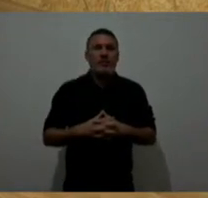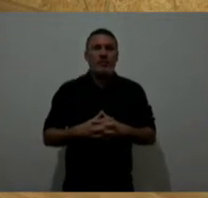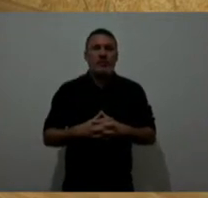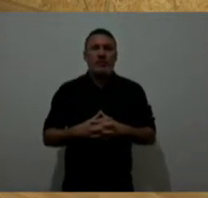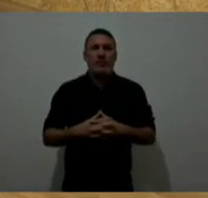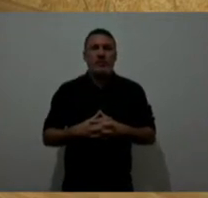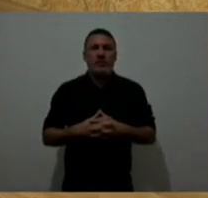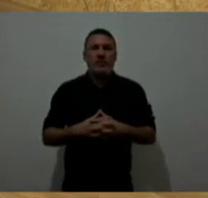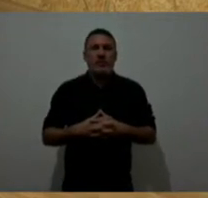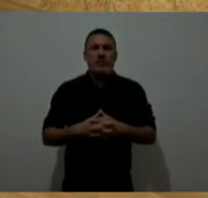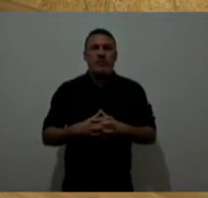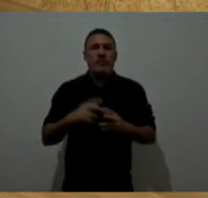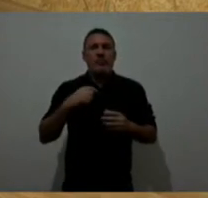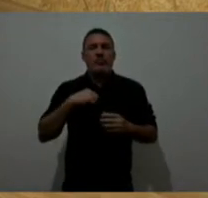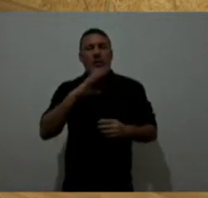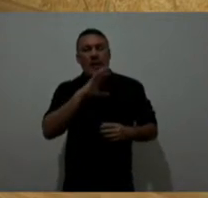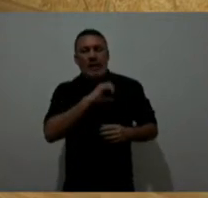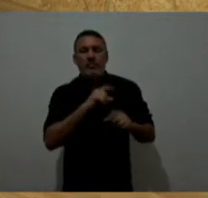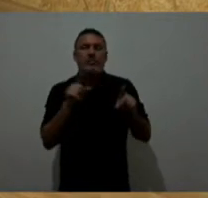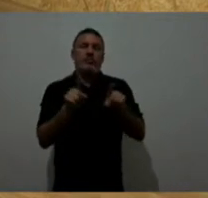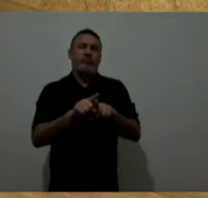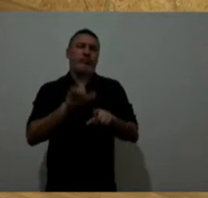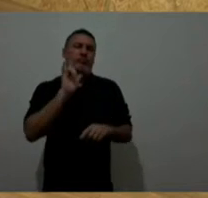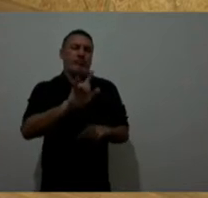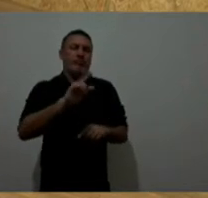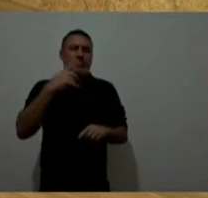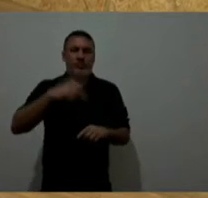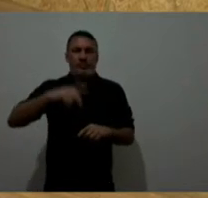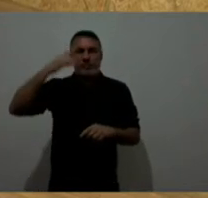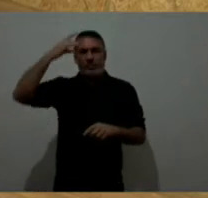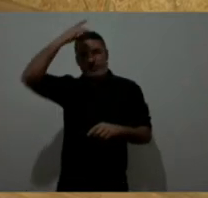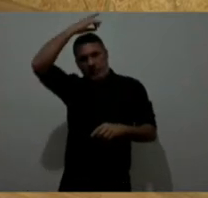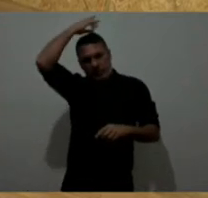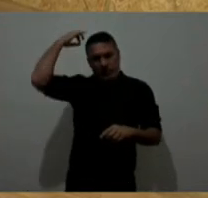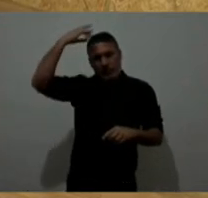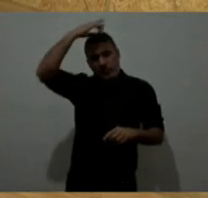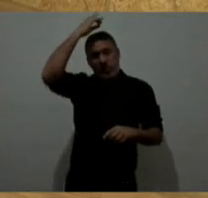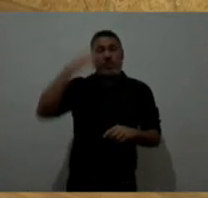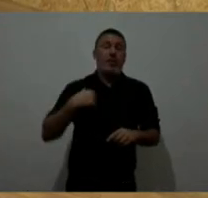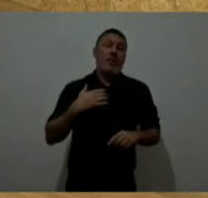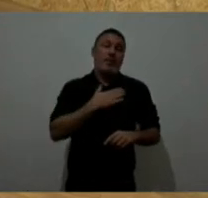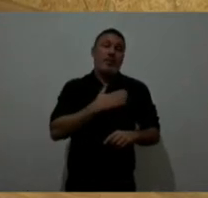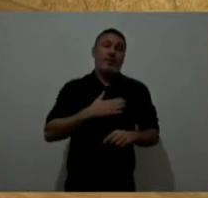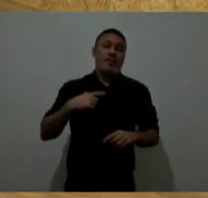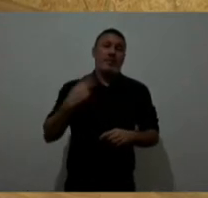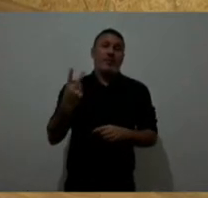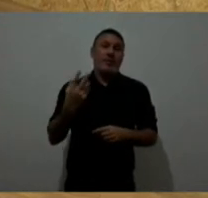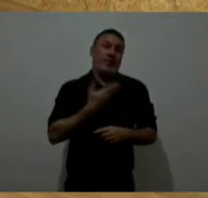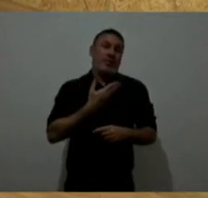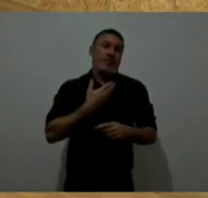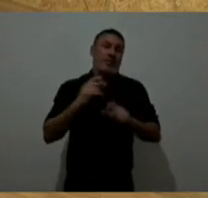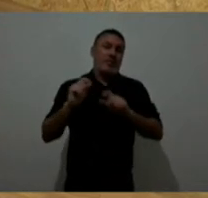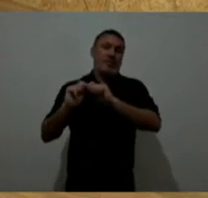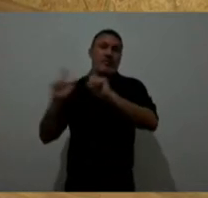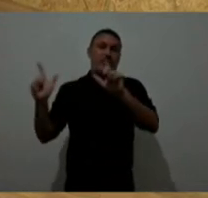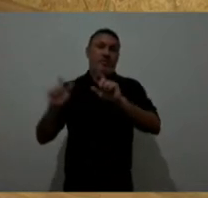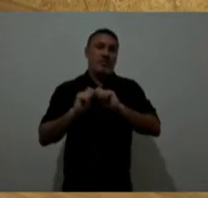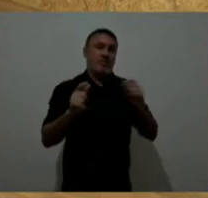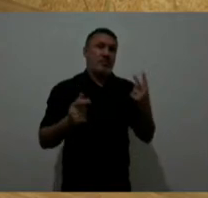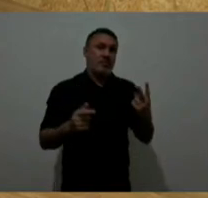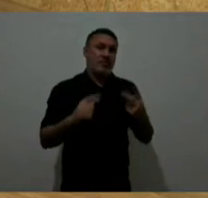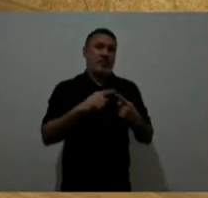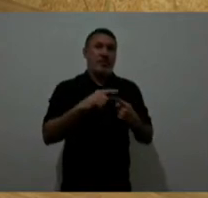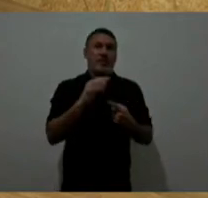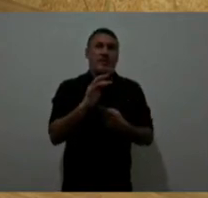também pelo Espírito Santo, e é um prazer estar com dois amigos também no painel, o Felipe e o